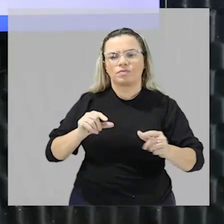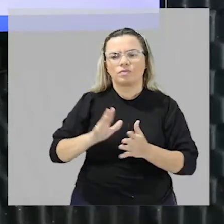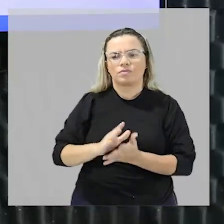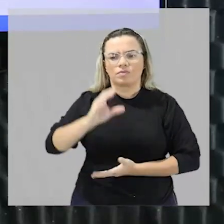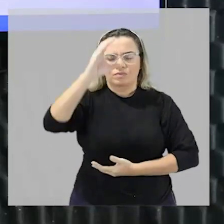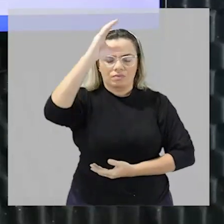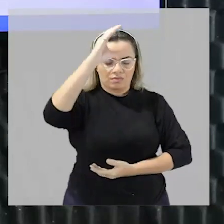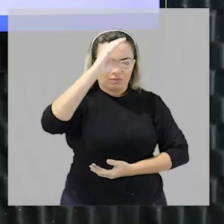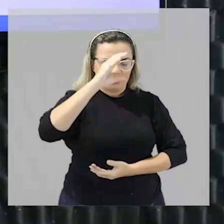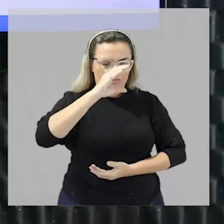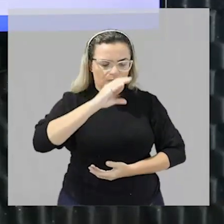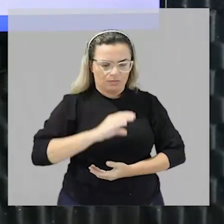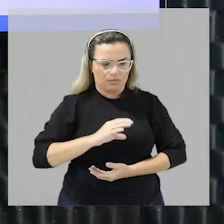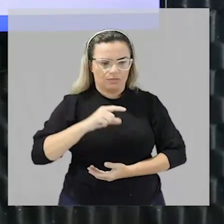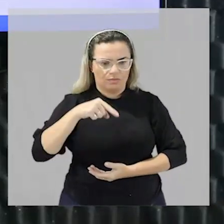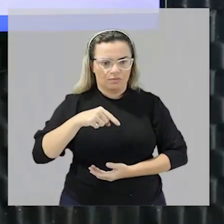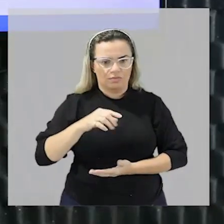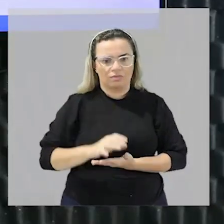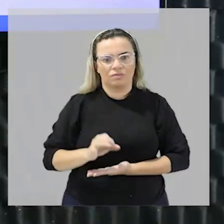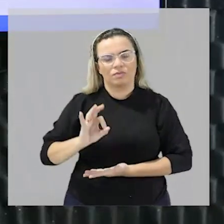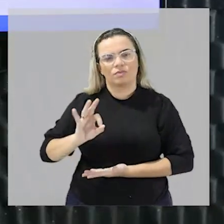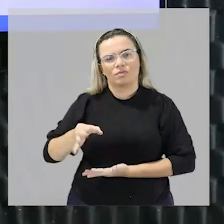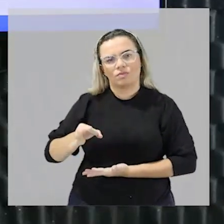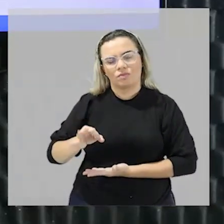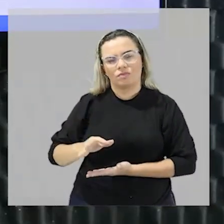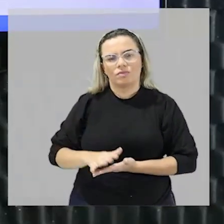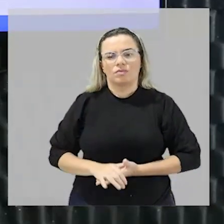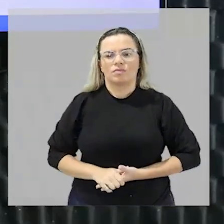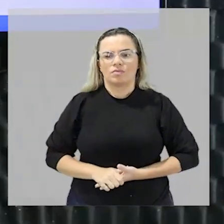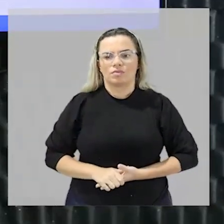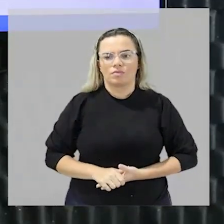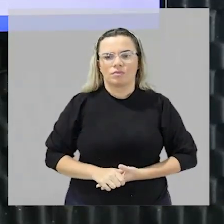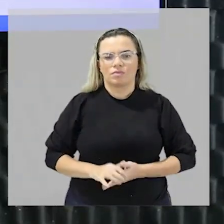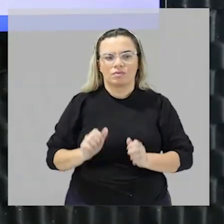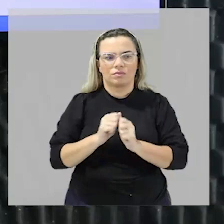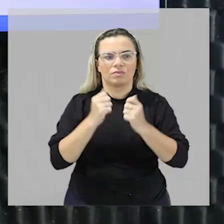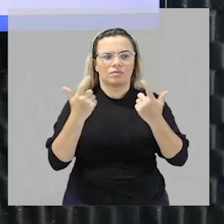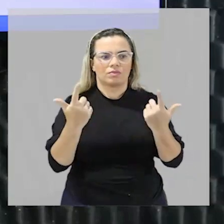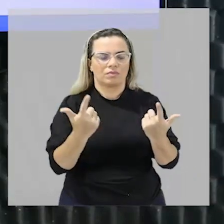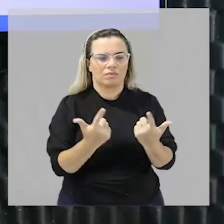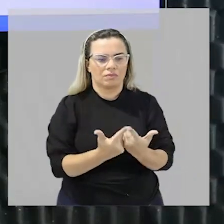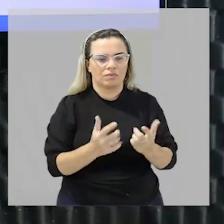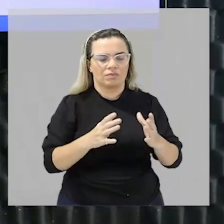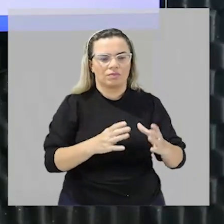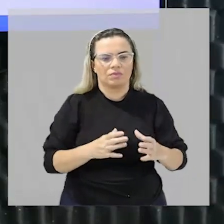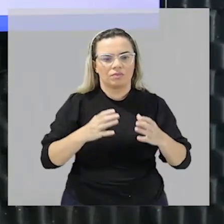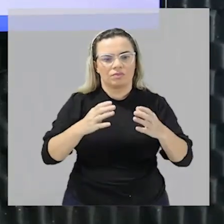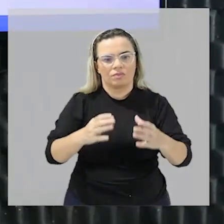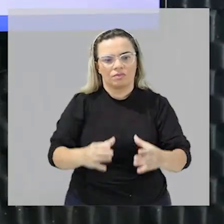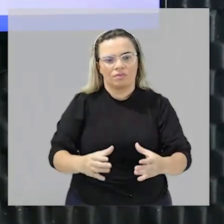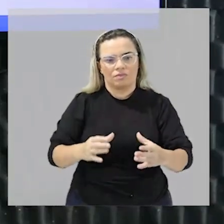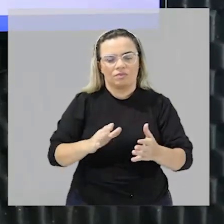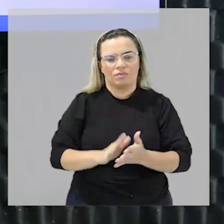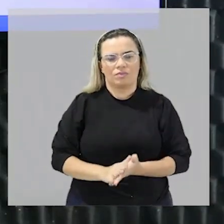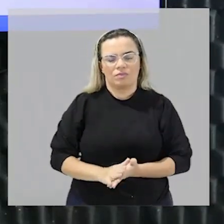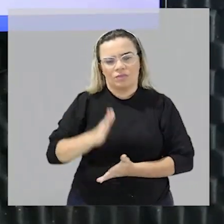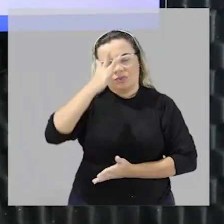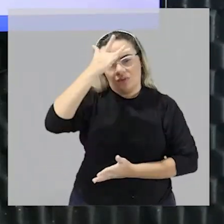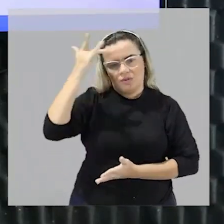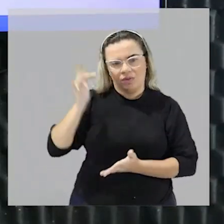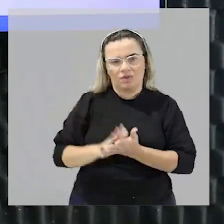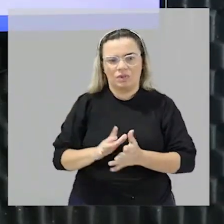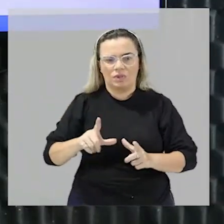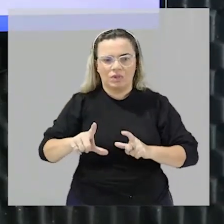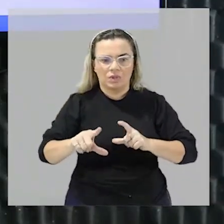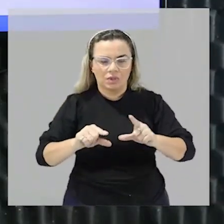a massa dos cidadãos ativos em assembleias paroquiais, os eleitores